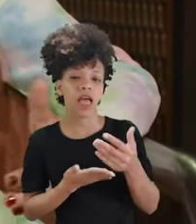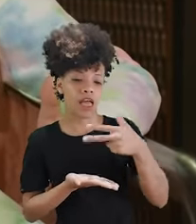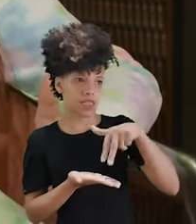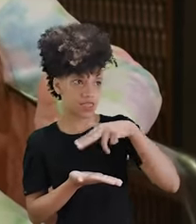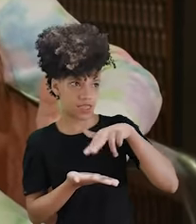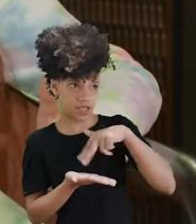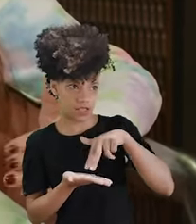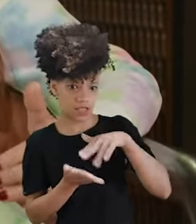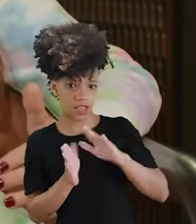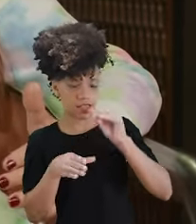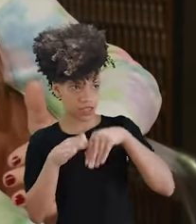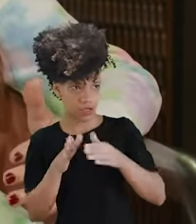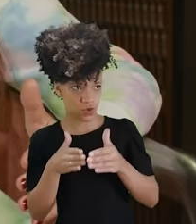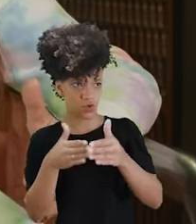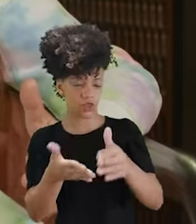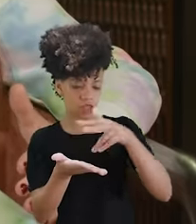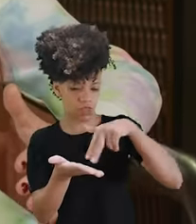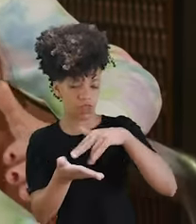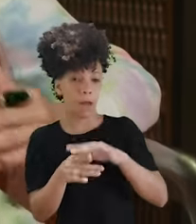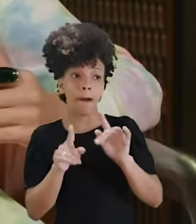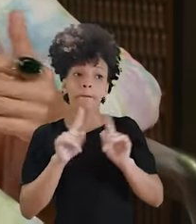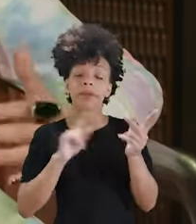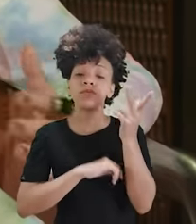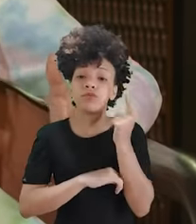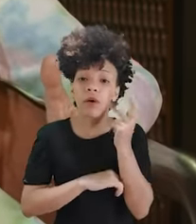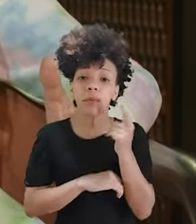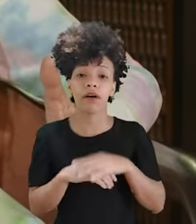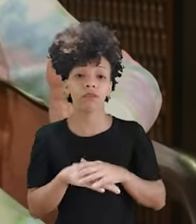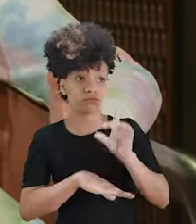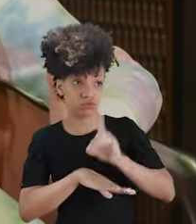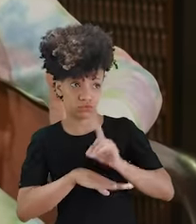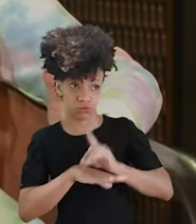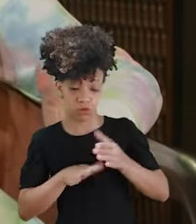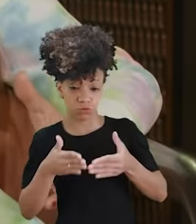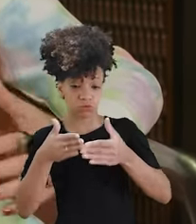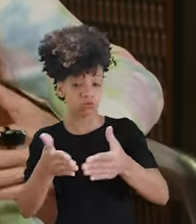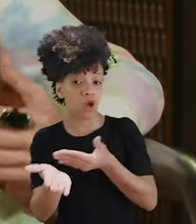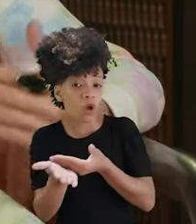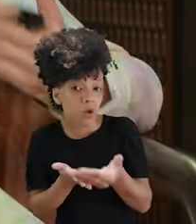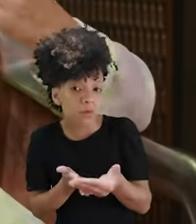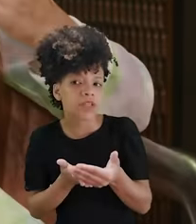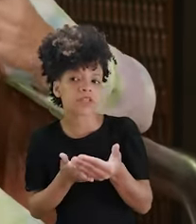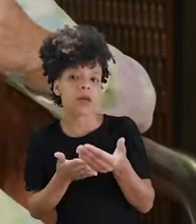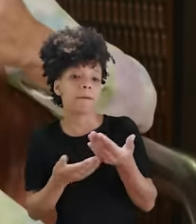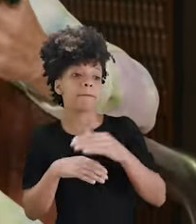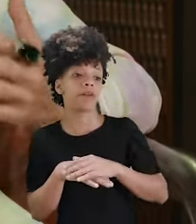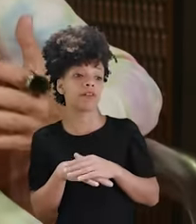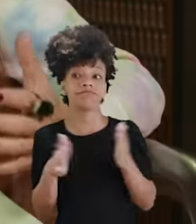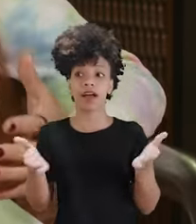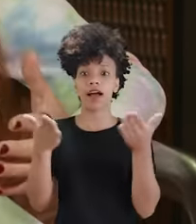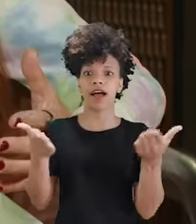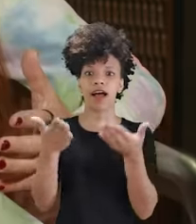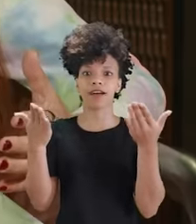a dança no meu caso comecei com a dança mas normalmente diretores de cruzeiros começam pela